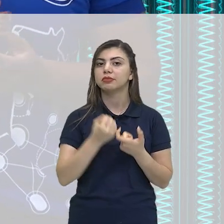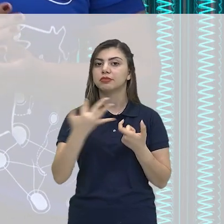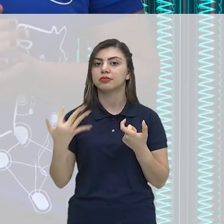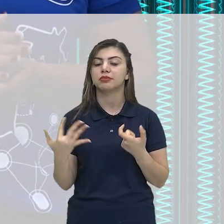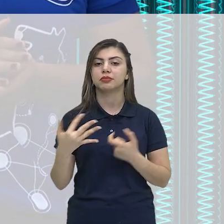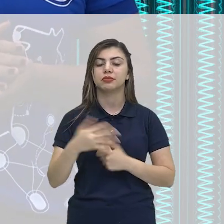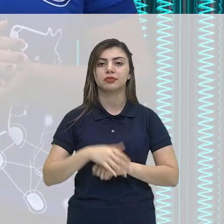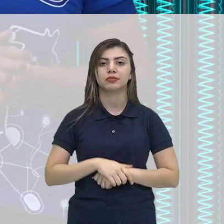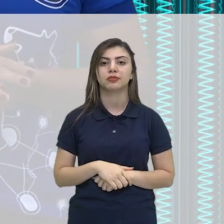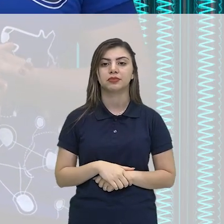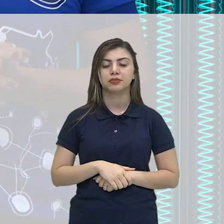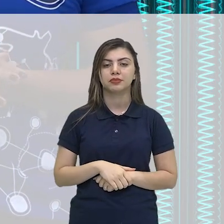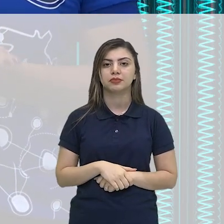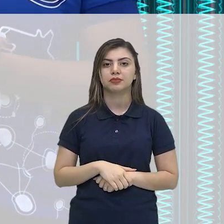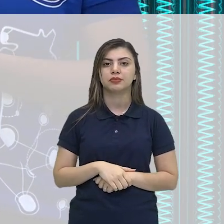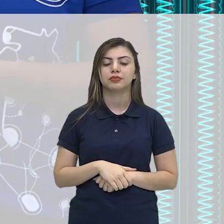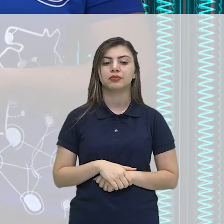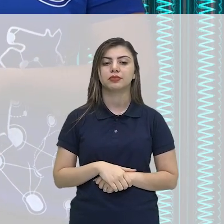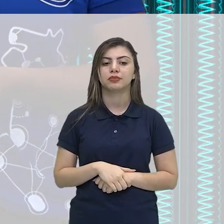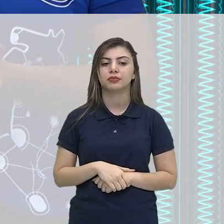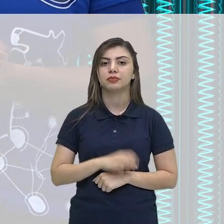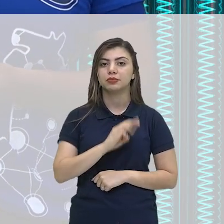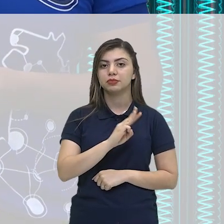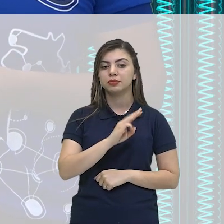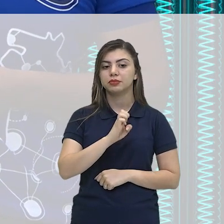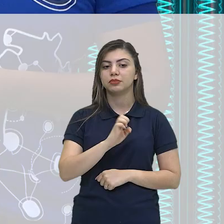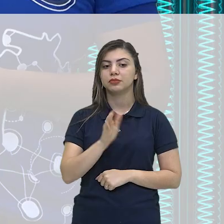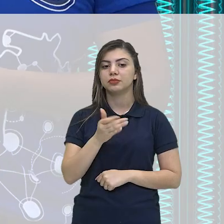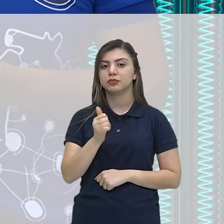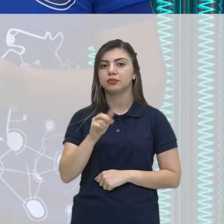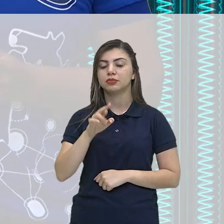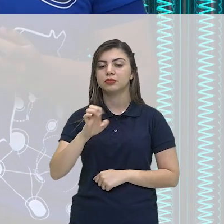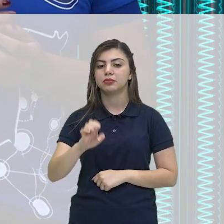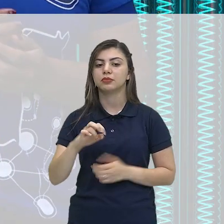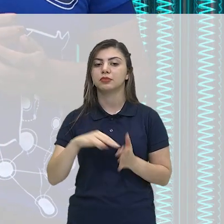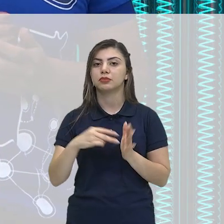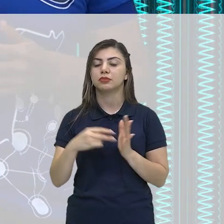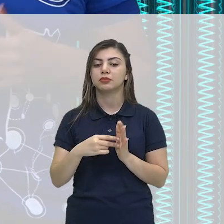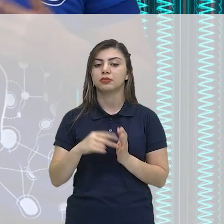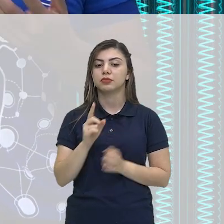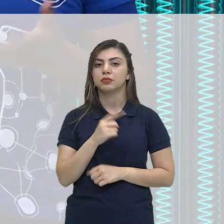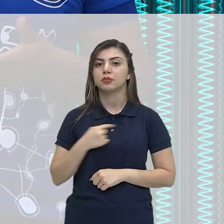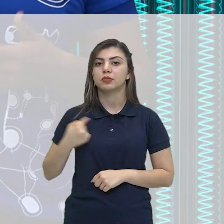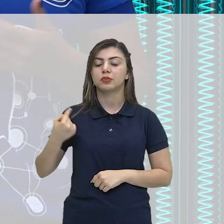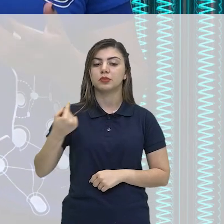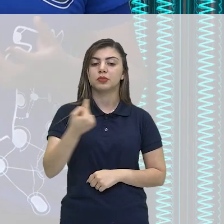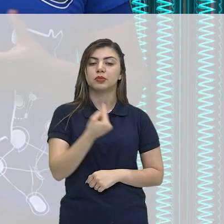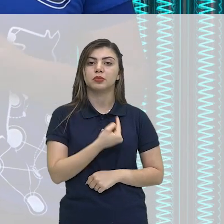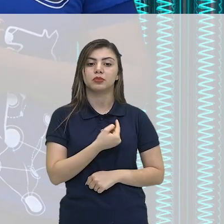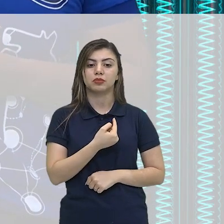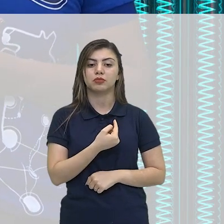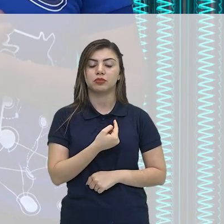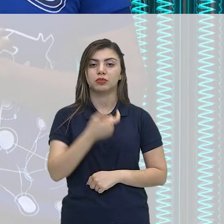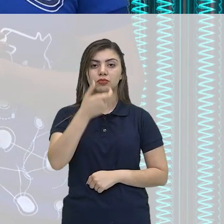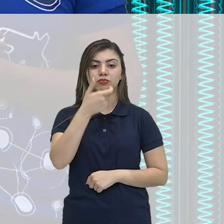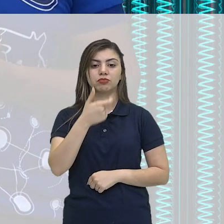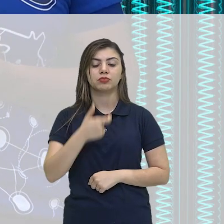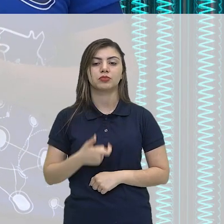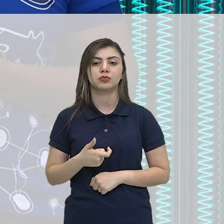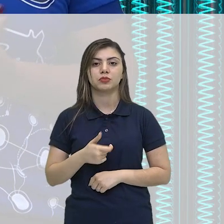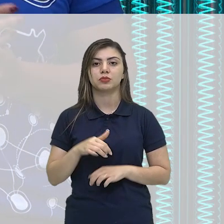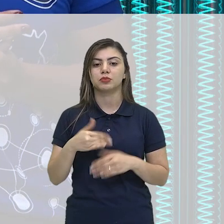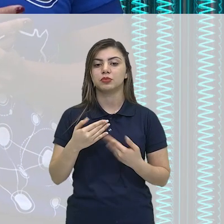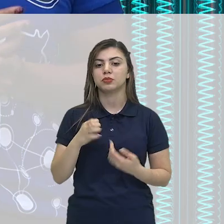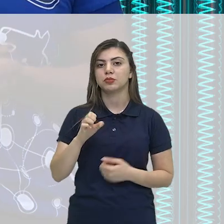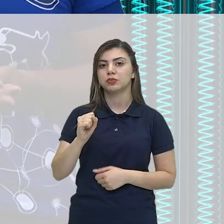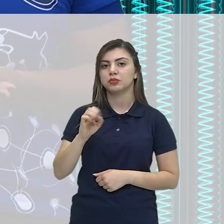tá? E aí que eu vou dizer, we are, nós somos ou nós estamos. Sempre fazendo a conjugação do verbo, já que o nome